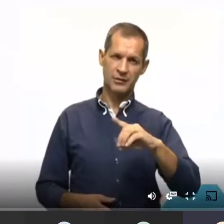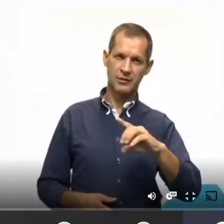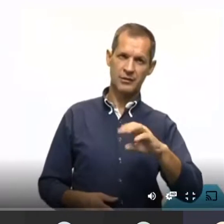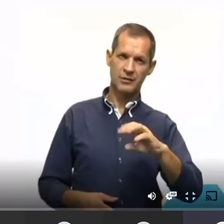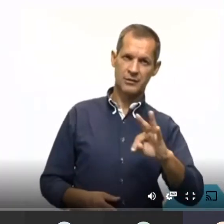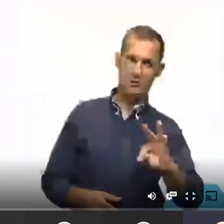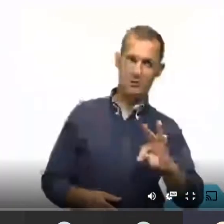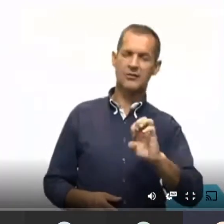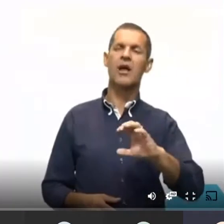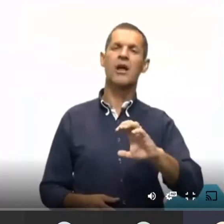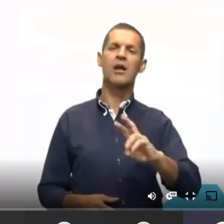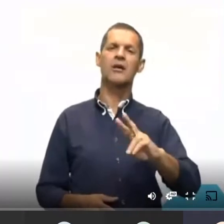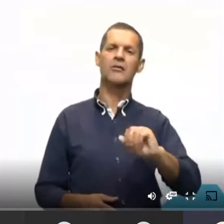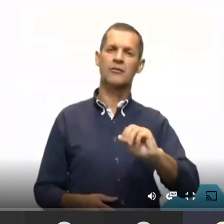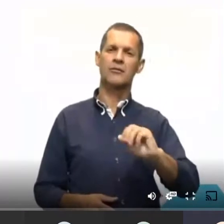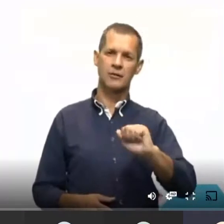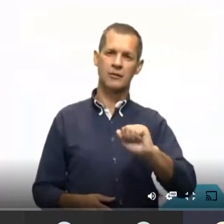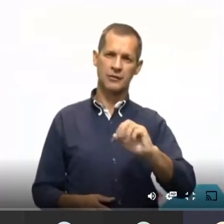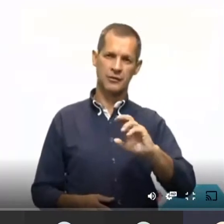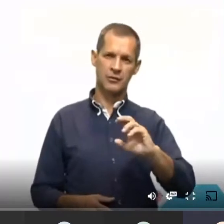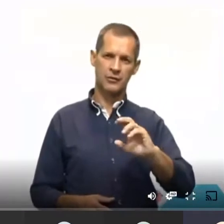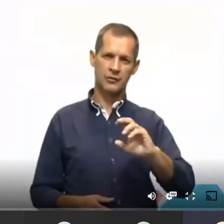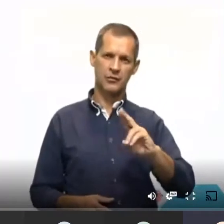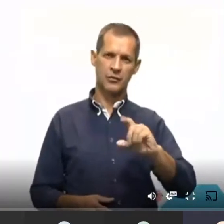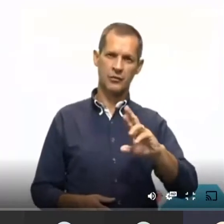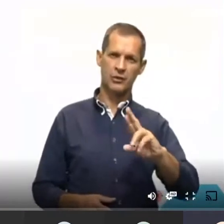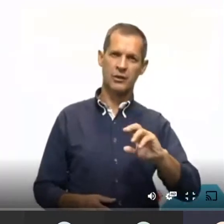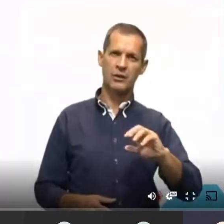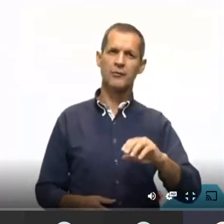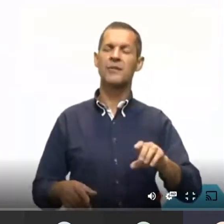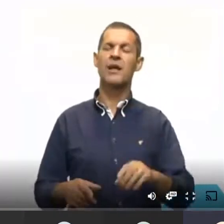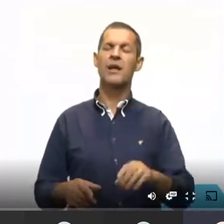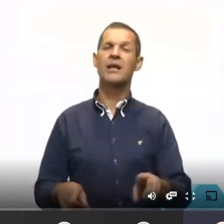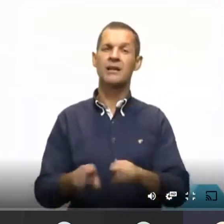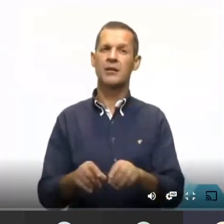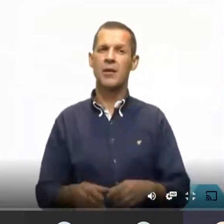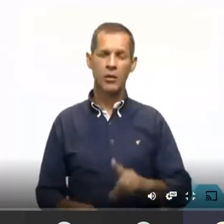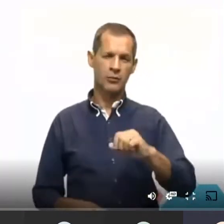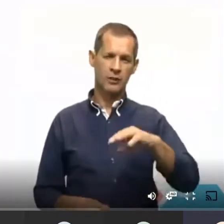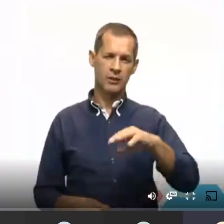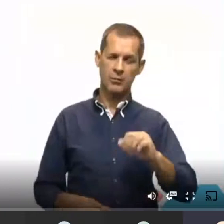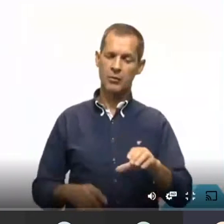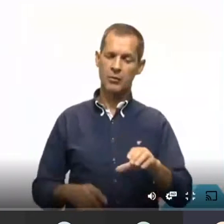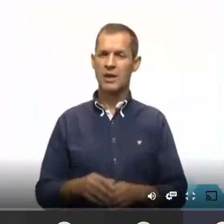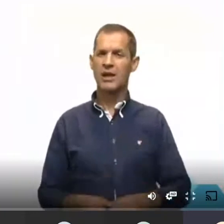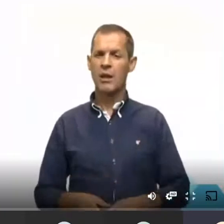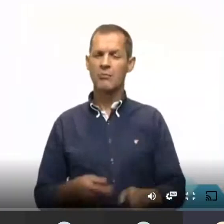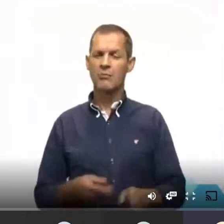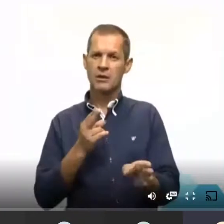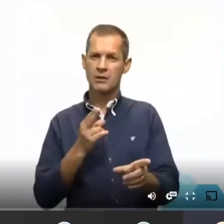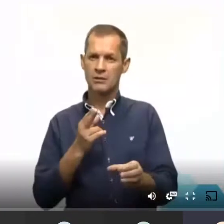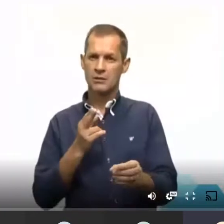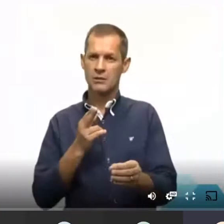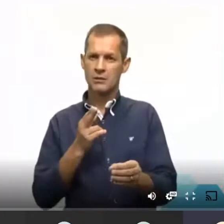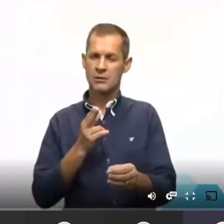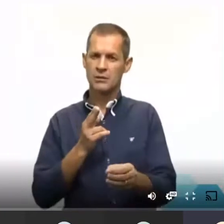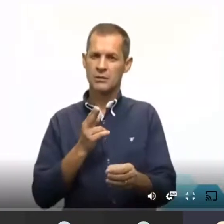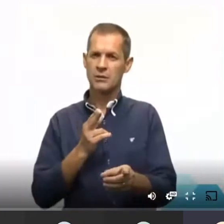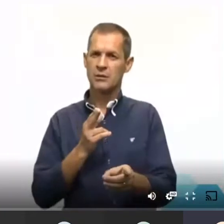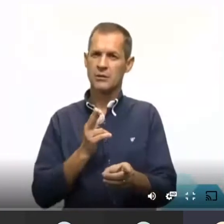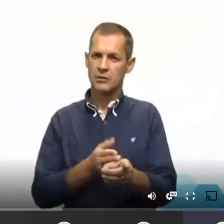ver necrose. E, por fim, vamos ver uma lâmina de próstata normal e uma lâmina de